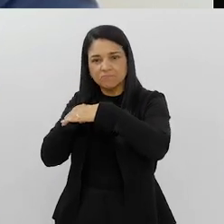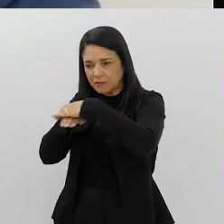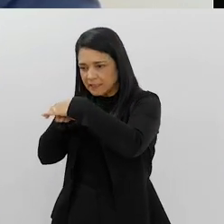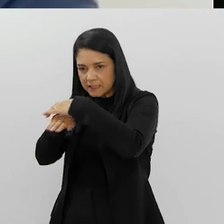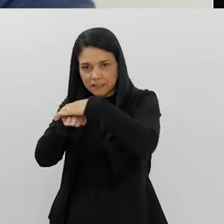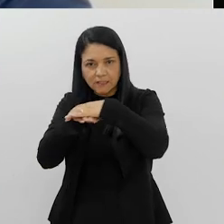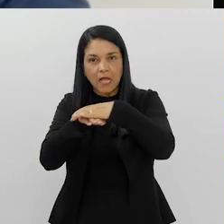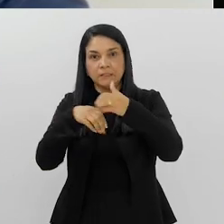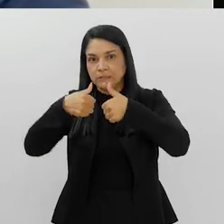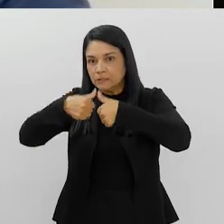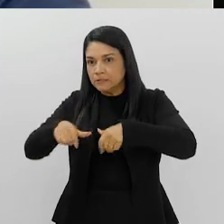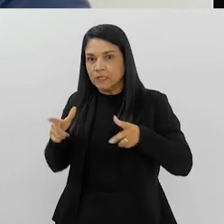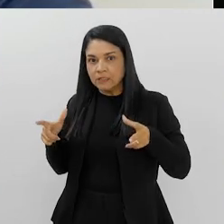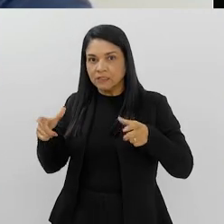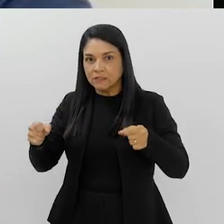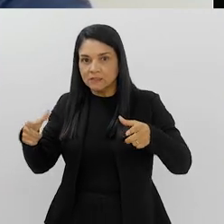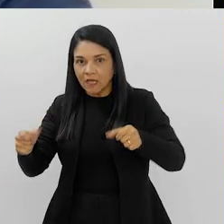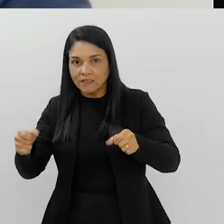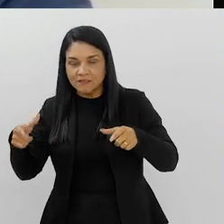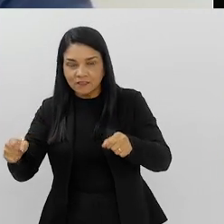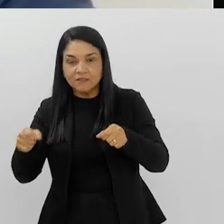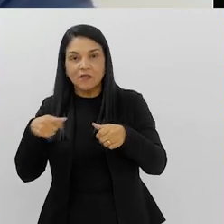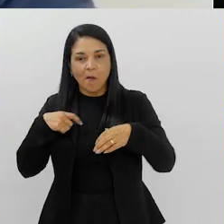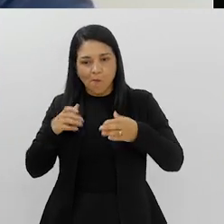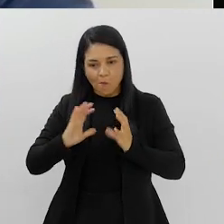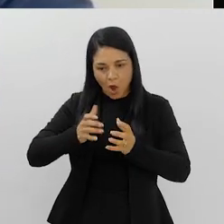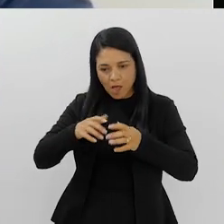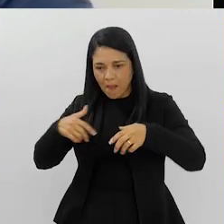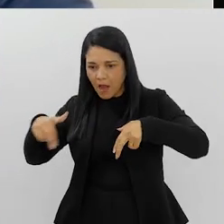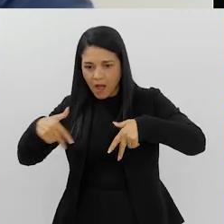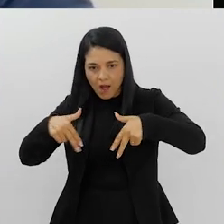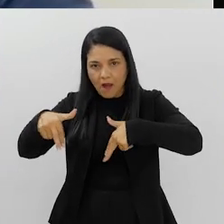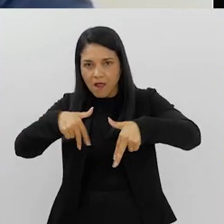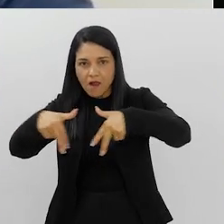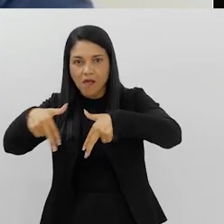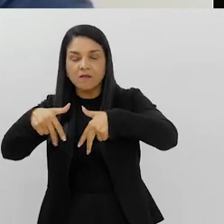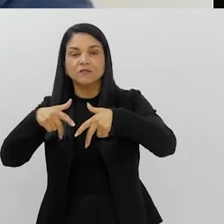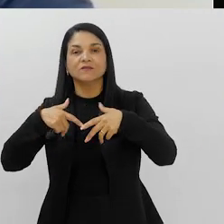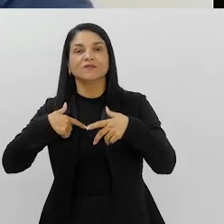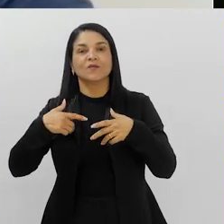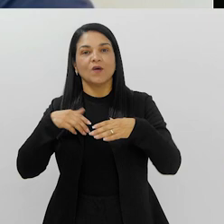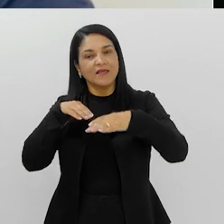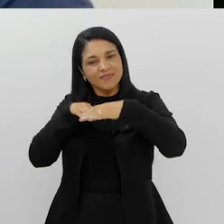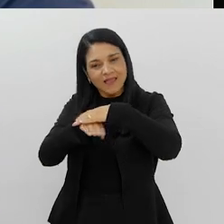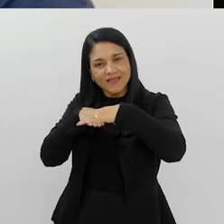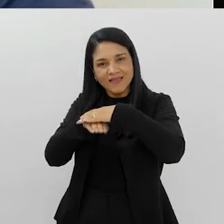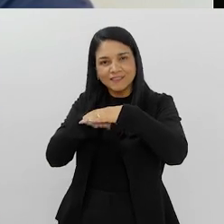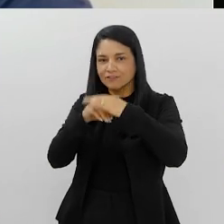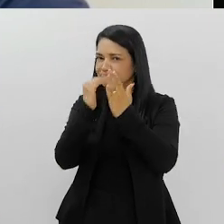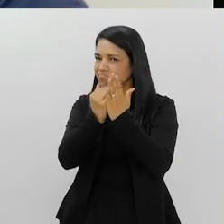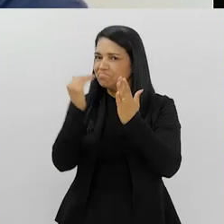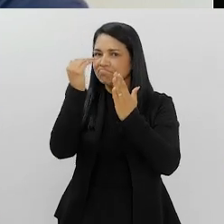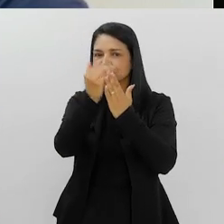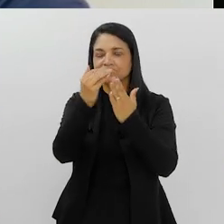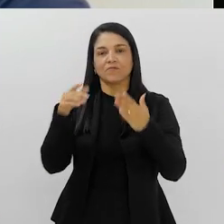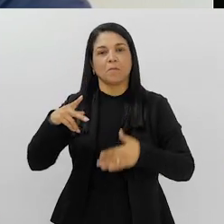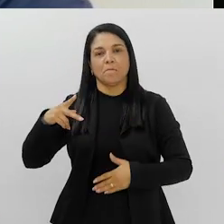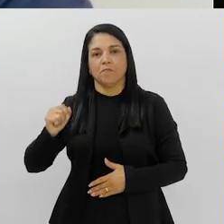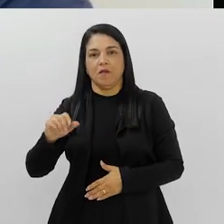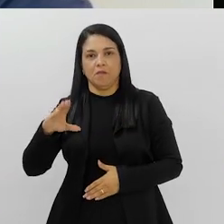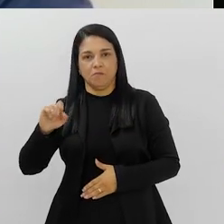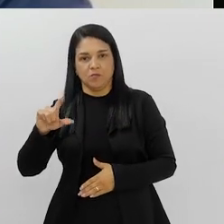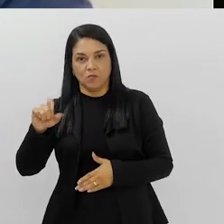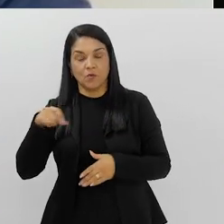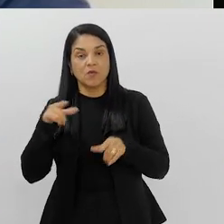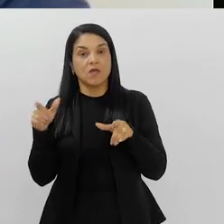atacante que ataca os espaços, pressiona zagueiro, né? E quando a bola vai, ele está lá, tá sempre fazendo os gols. Então, é um atacante, para mim, muito acima da média.